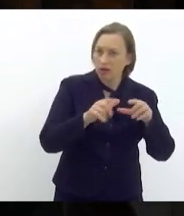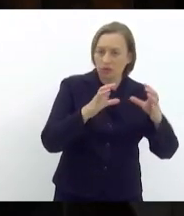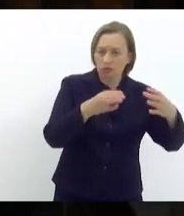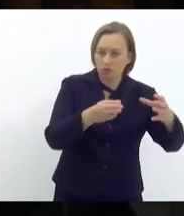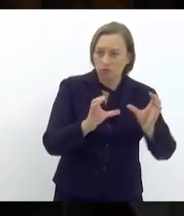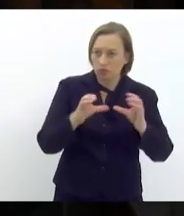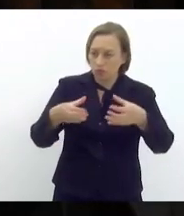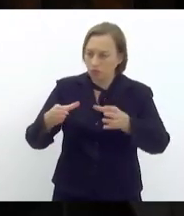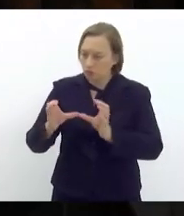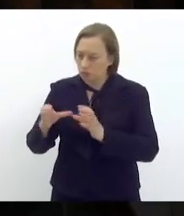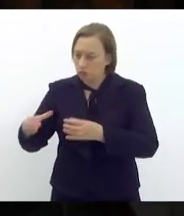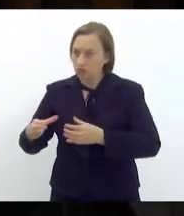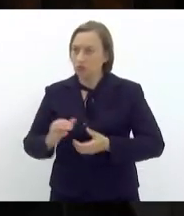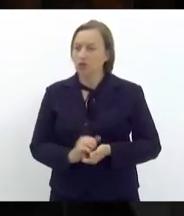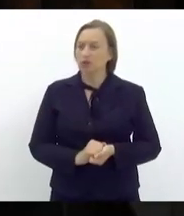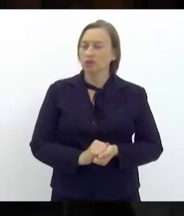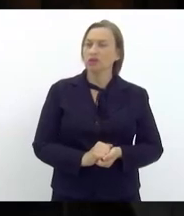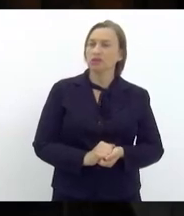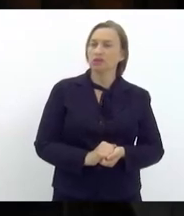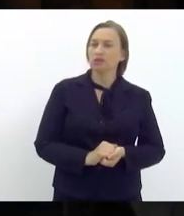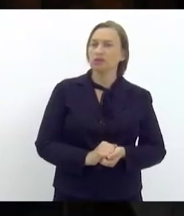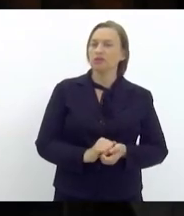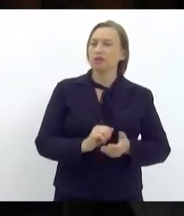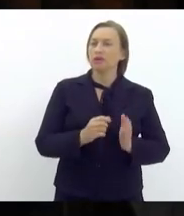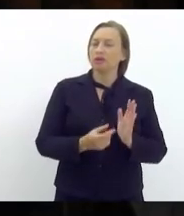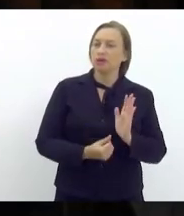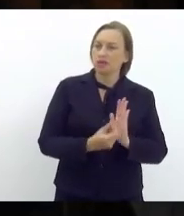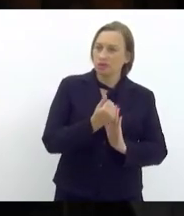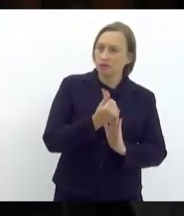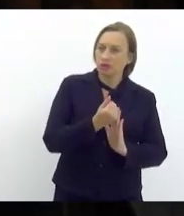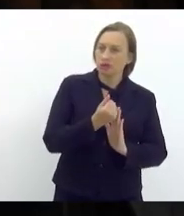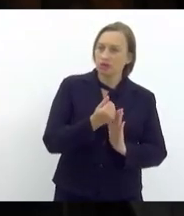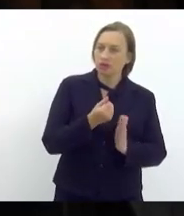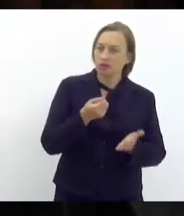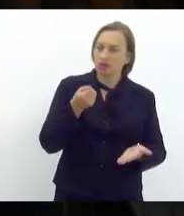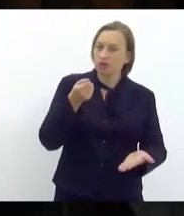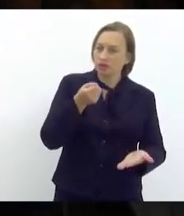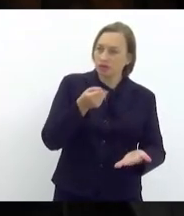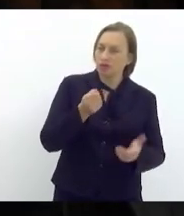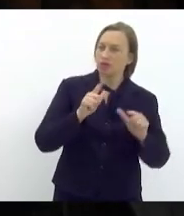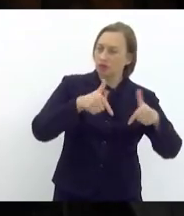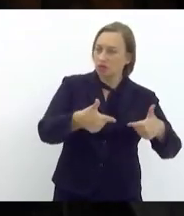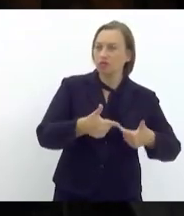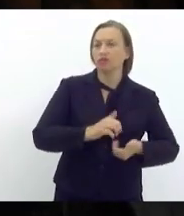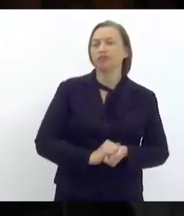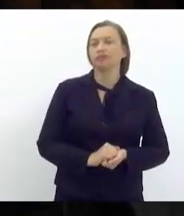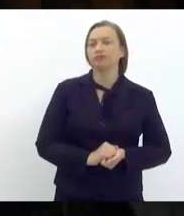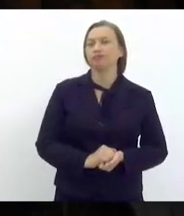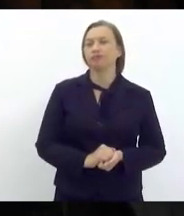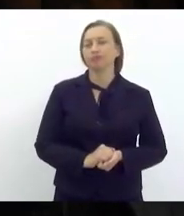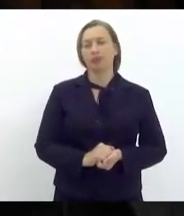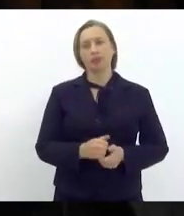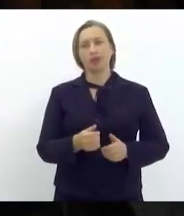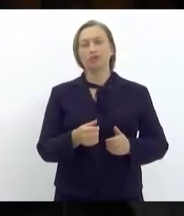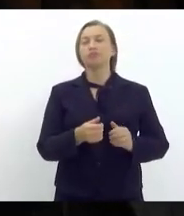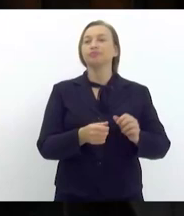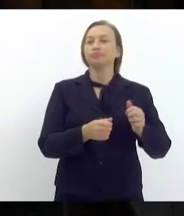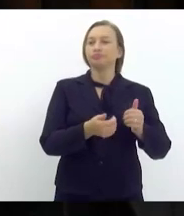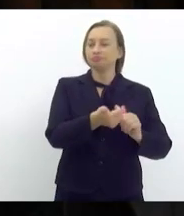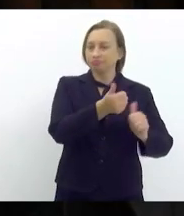plenamente executado e o lugar de fazer essa previsão é na LDO